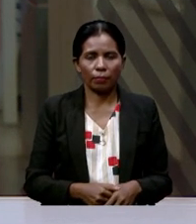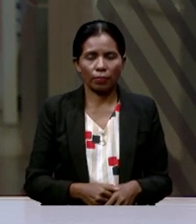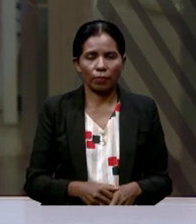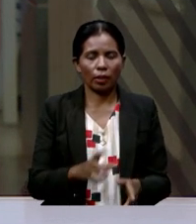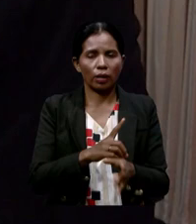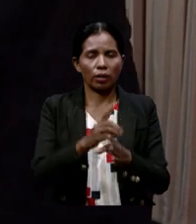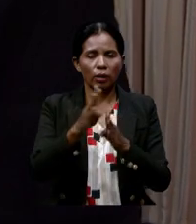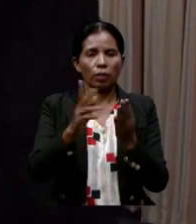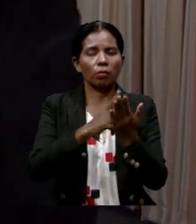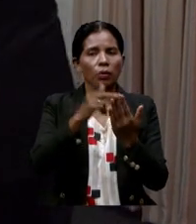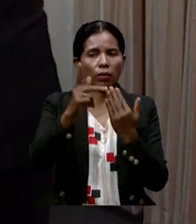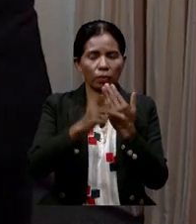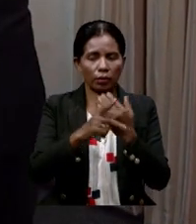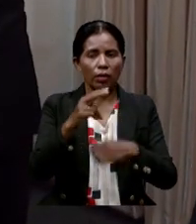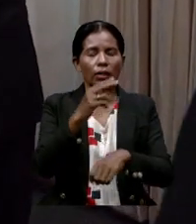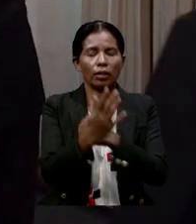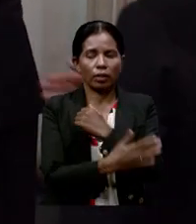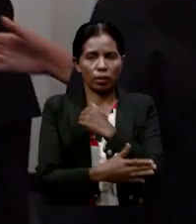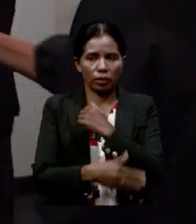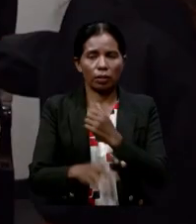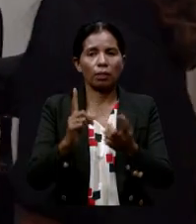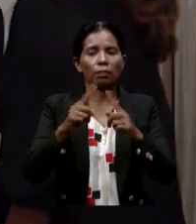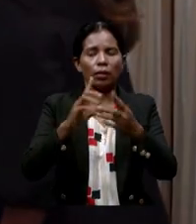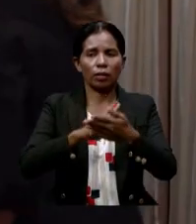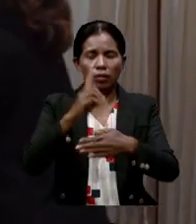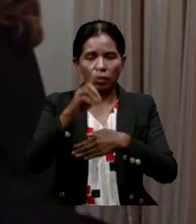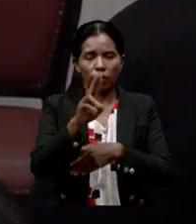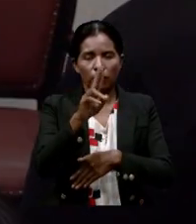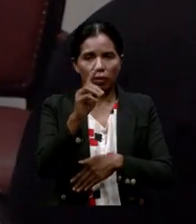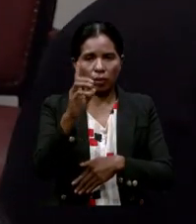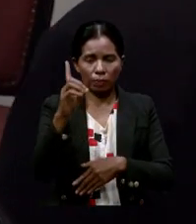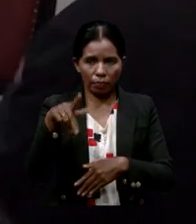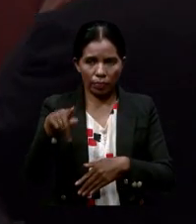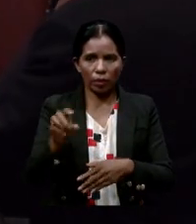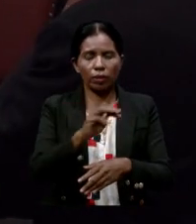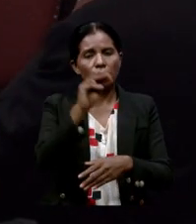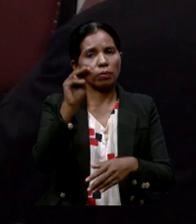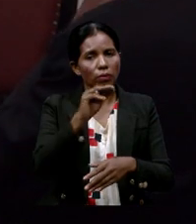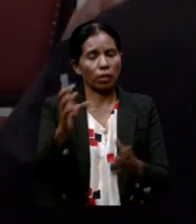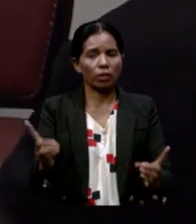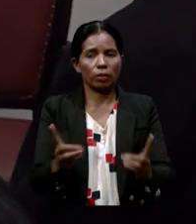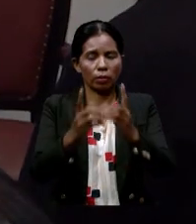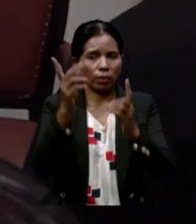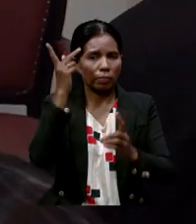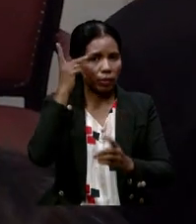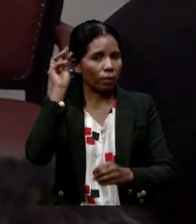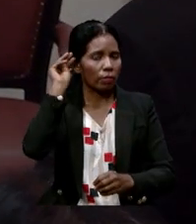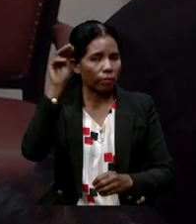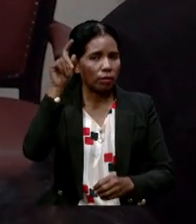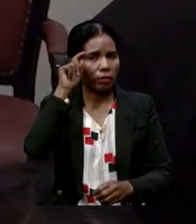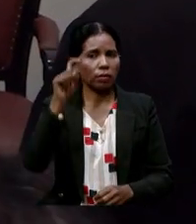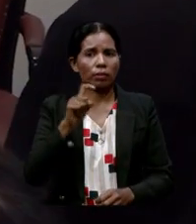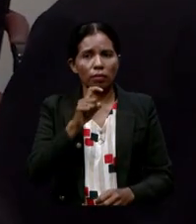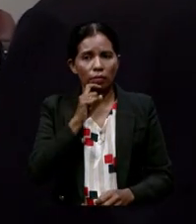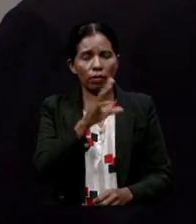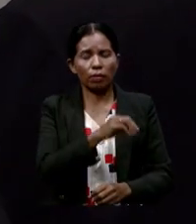Diretora Programa Nação Unidas para Desenvolvimento e UNDP, segunda nei, hasoro malu ho Primeiro Ministro Kaira Lachanana Guzmão,